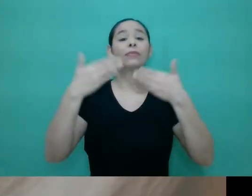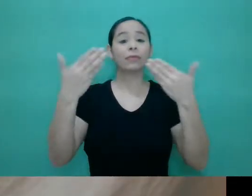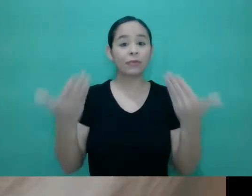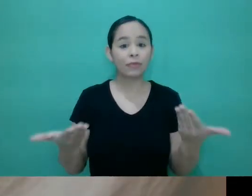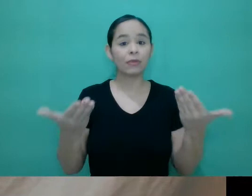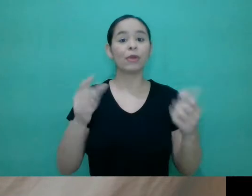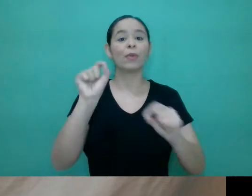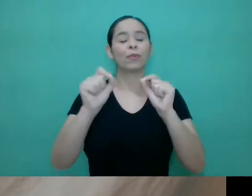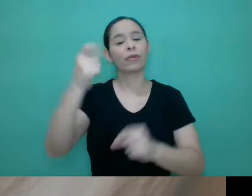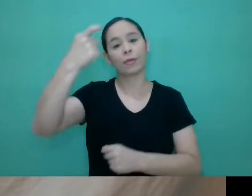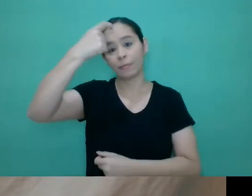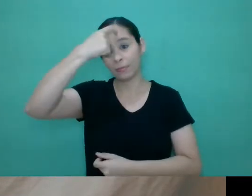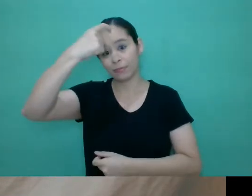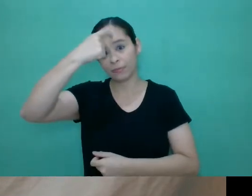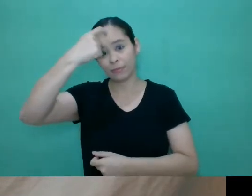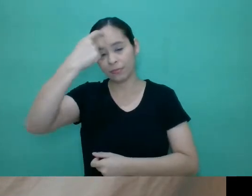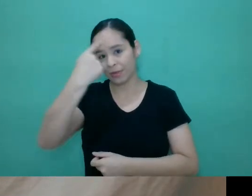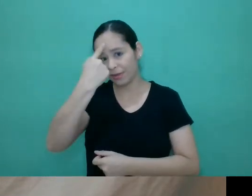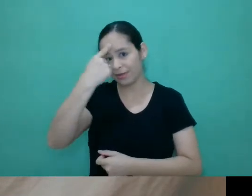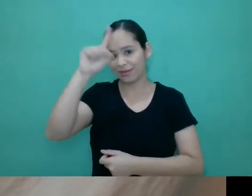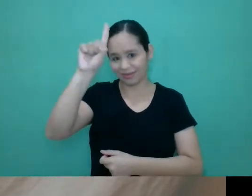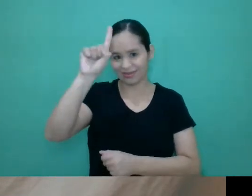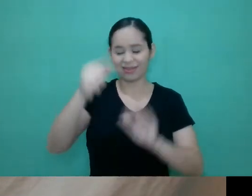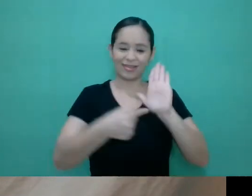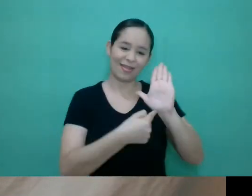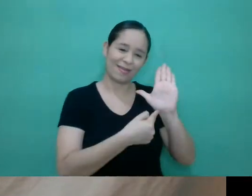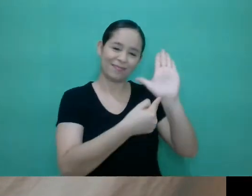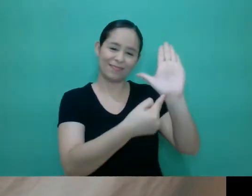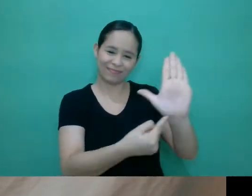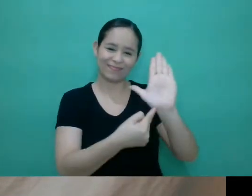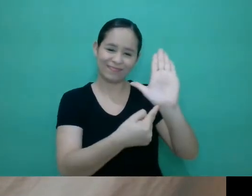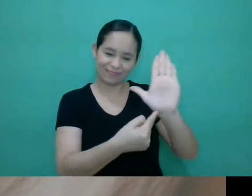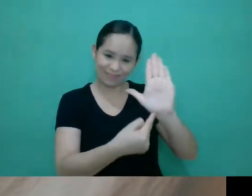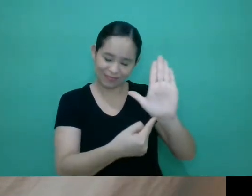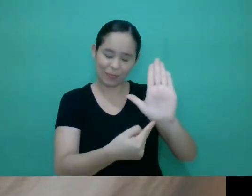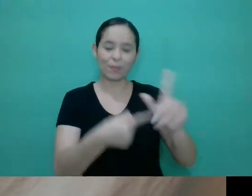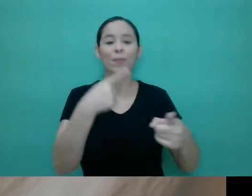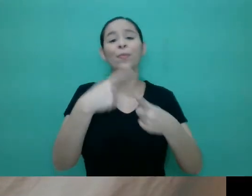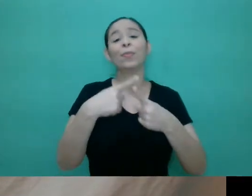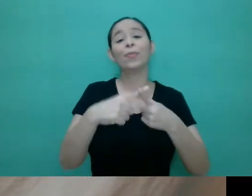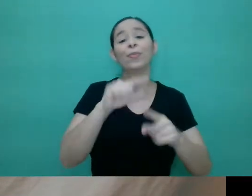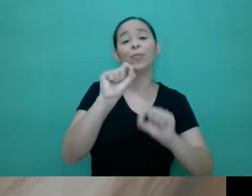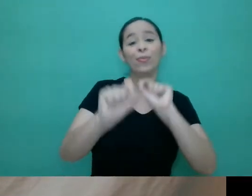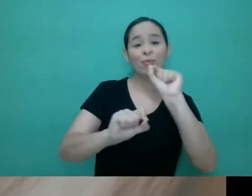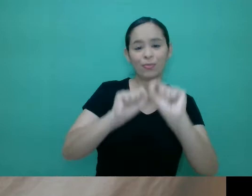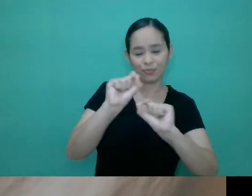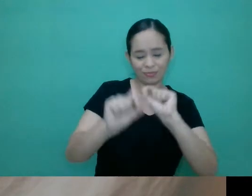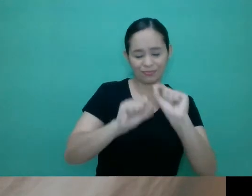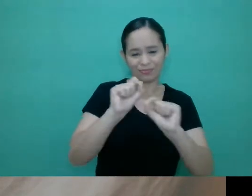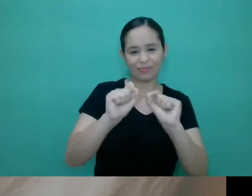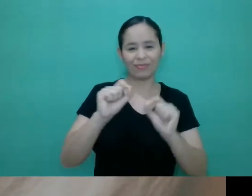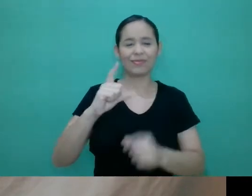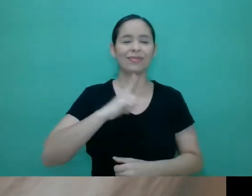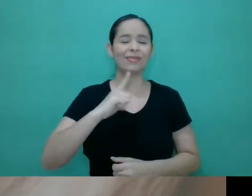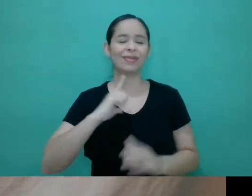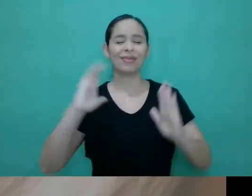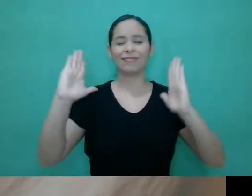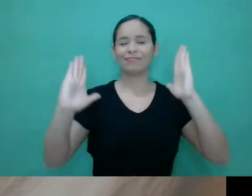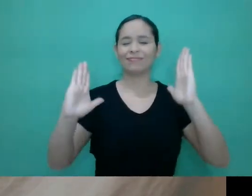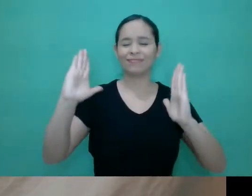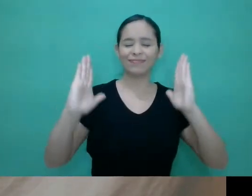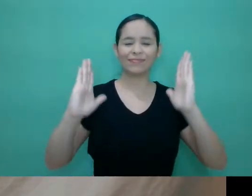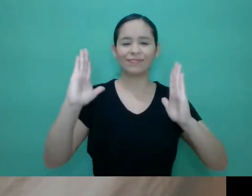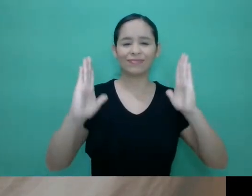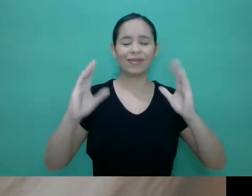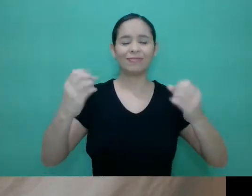Inacabamento no pensamento das ideias, na exposição dessas ideias, né? O que faz com que ele tenha uma certa noção de forma